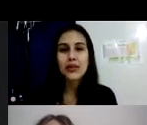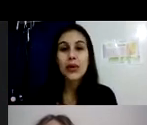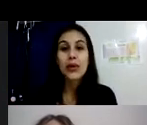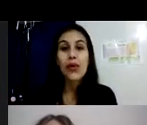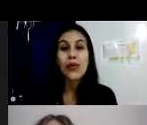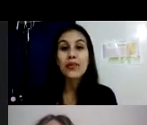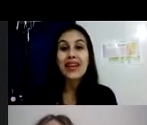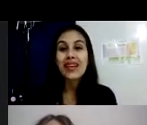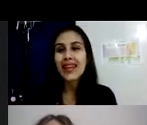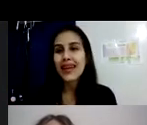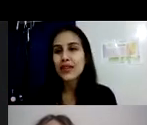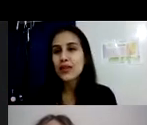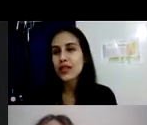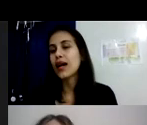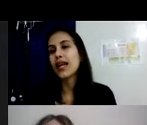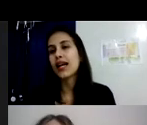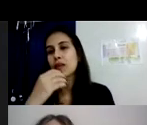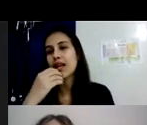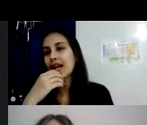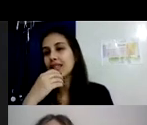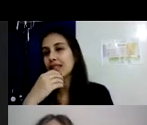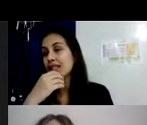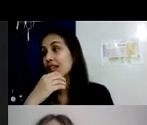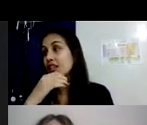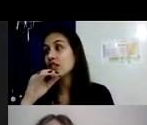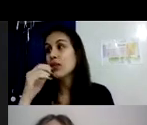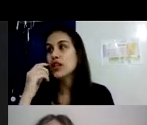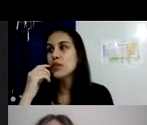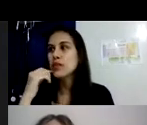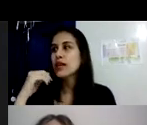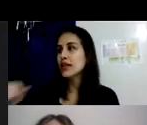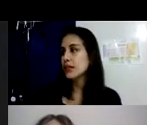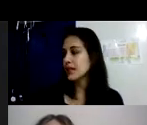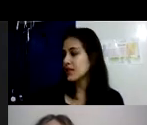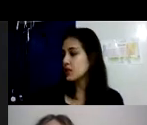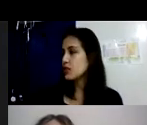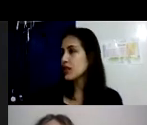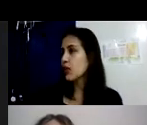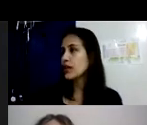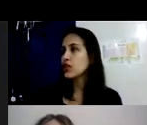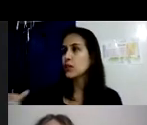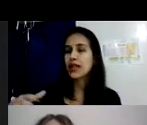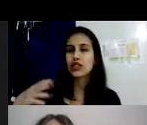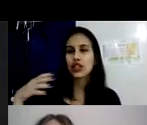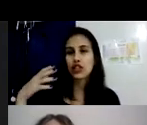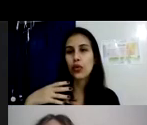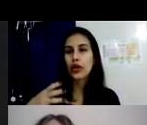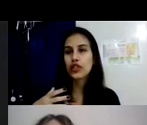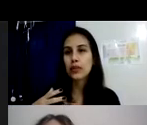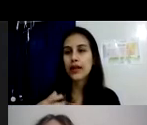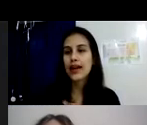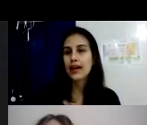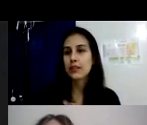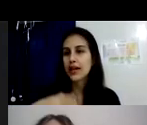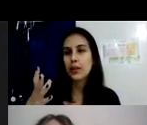cuidado? Com brinquedos espalhados pela casa. E aí a gente tem um grande problema, né? Porque às vezes o idoso acorda de